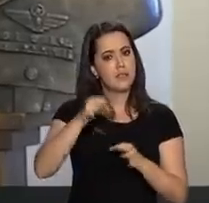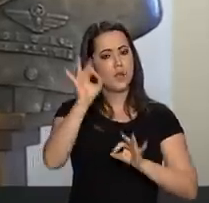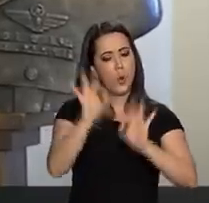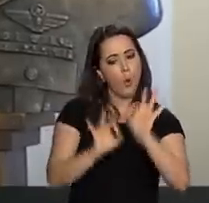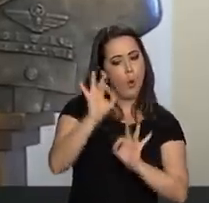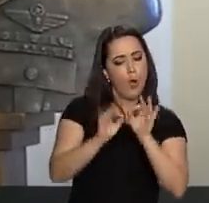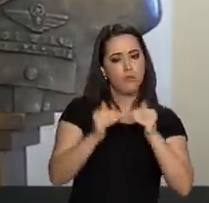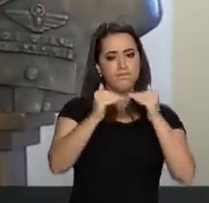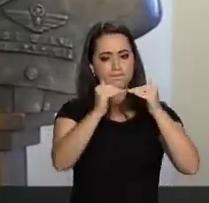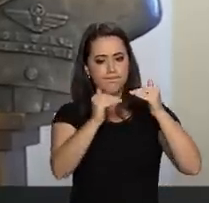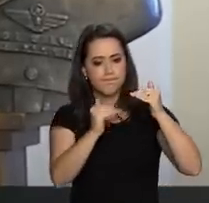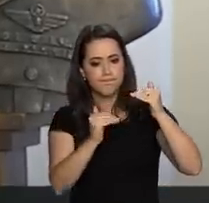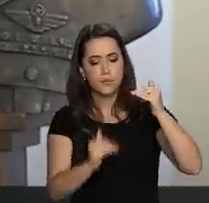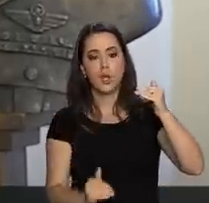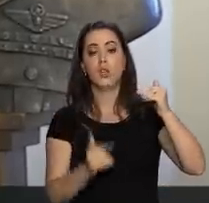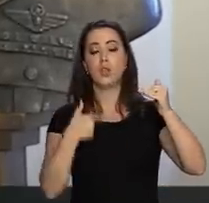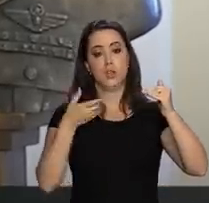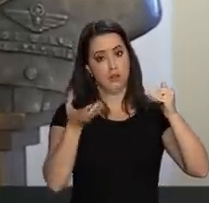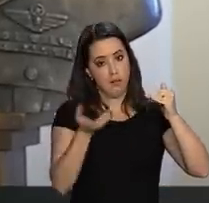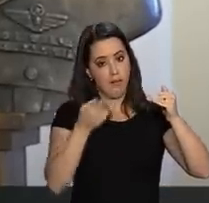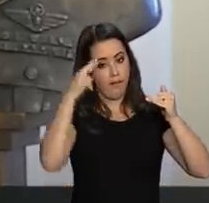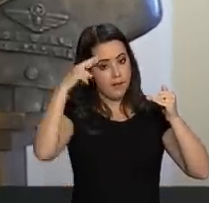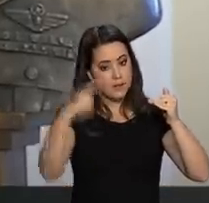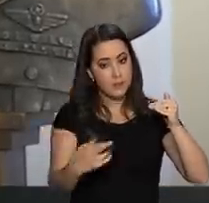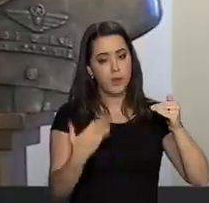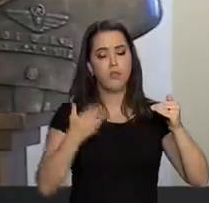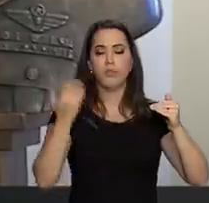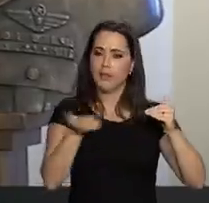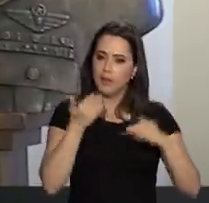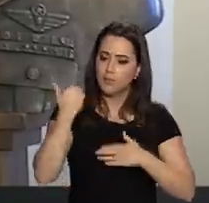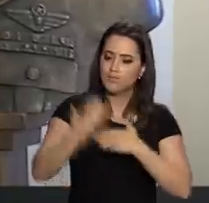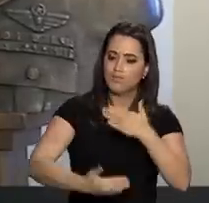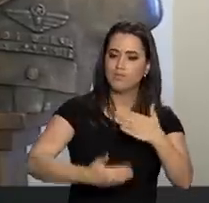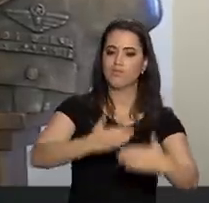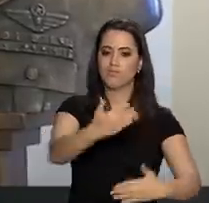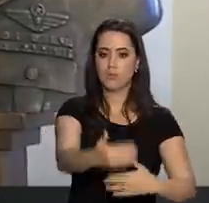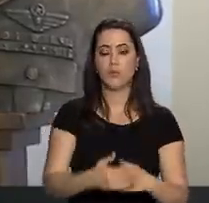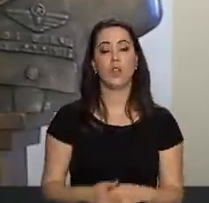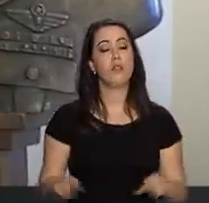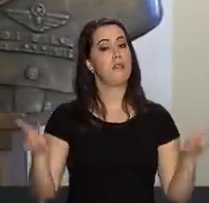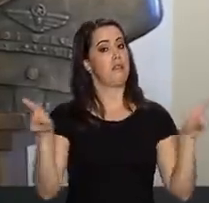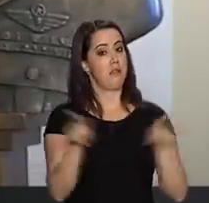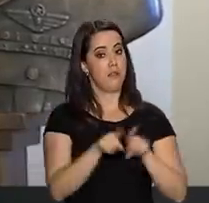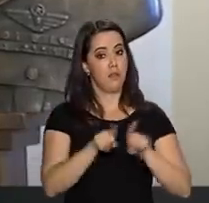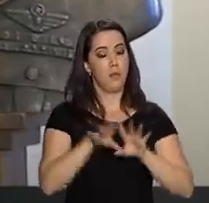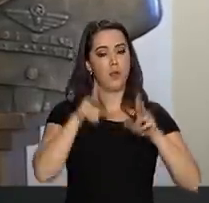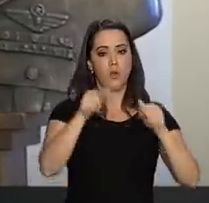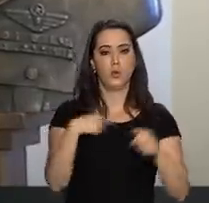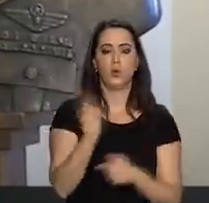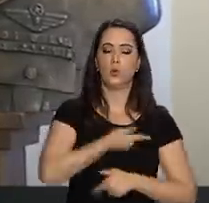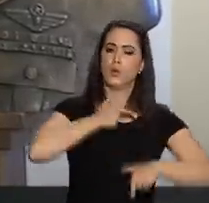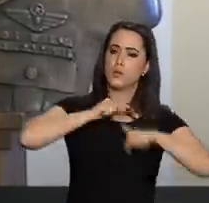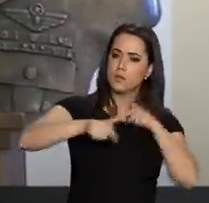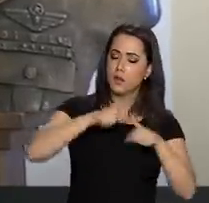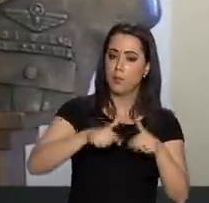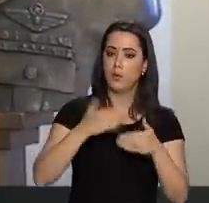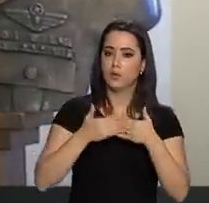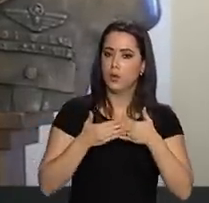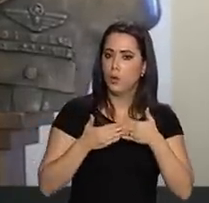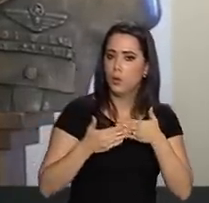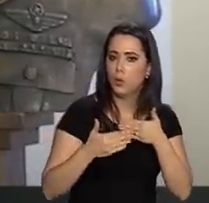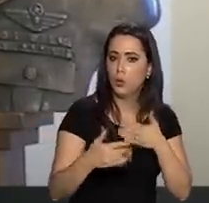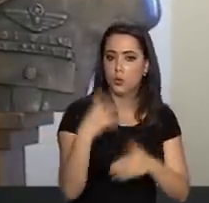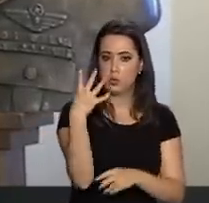quer respeito, quer ordem e quer progresso. E todo aquele nosso trabalho, ao longo